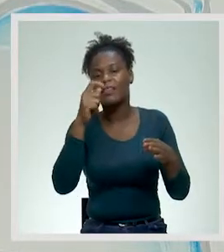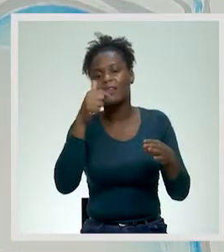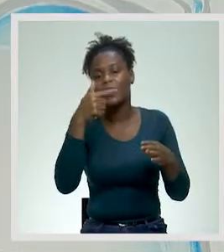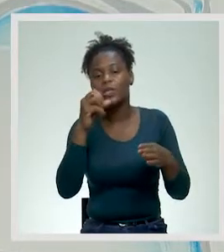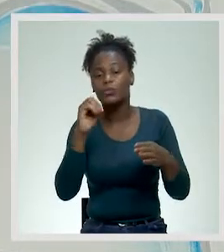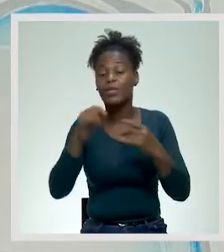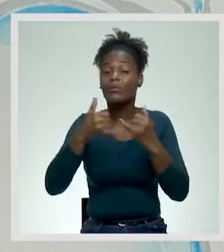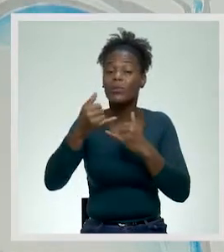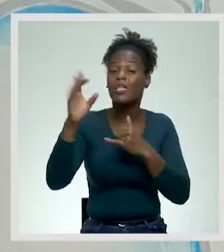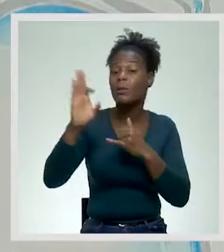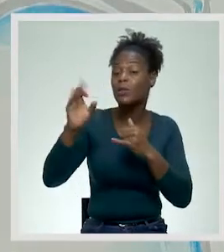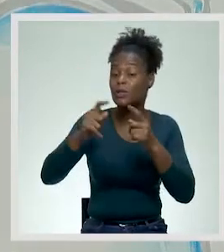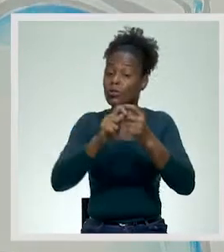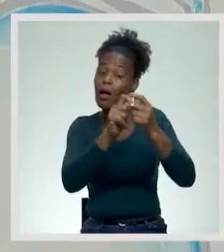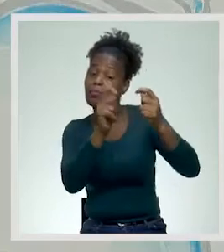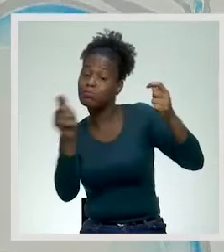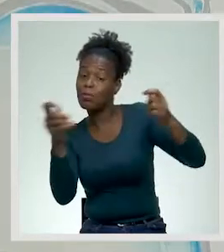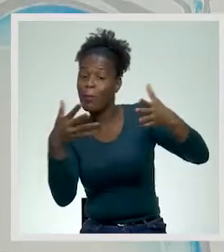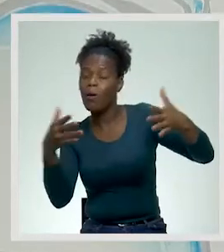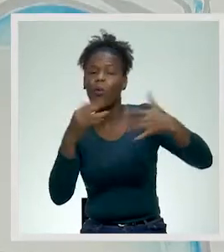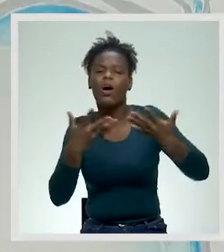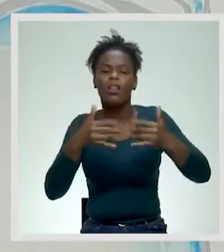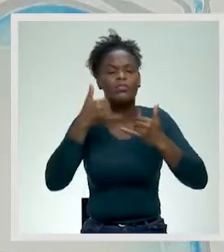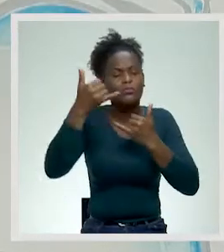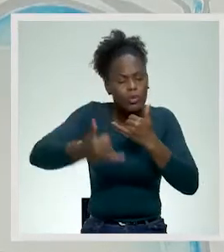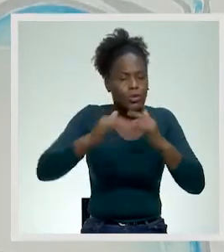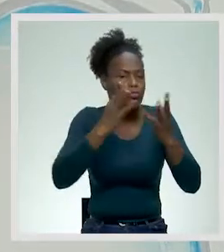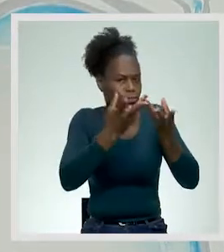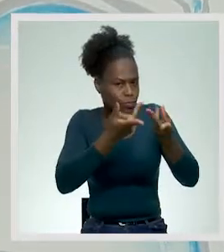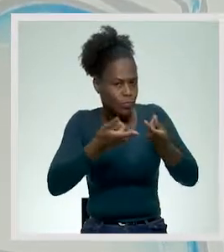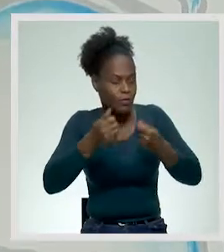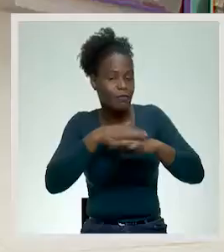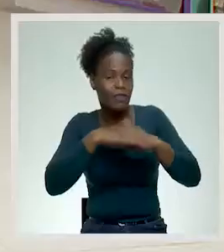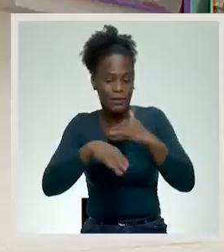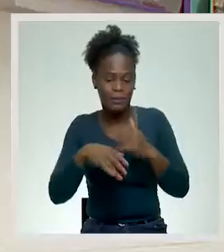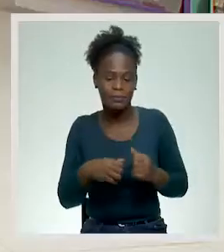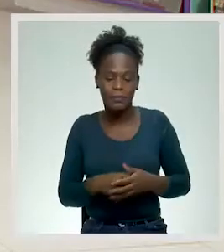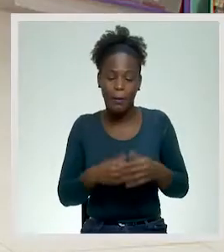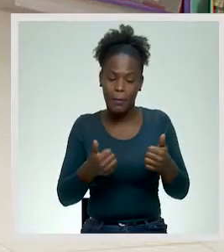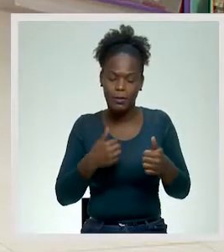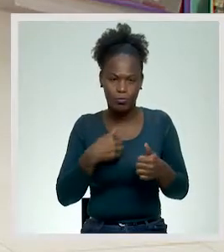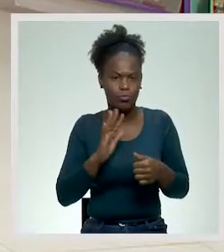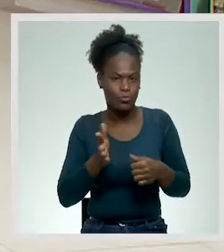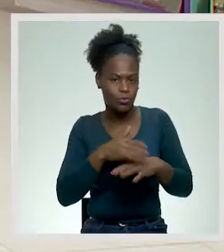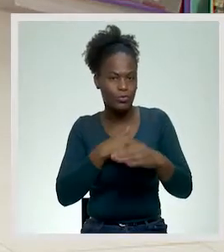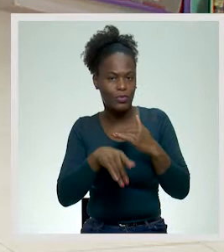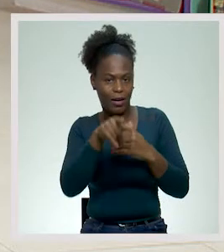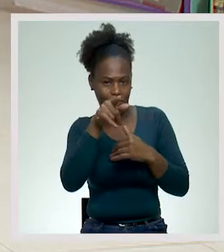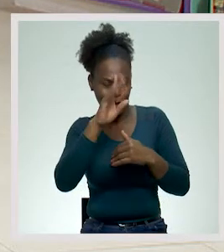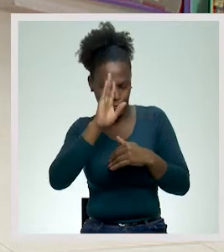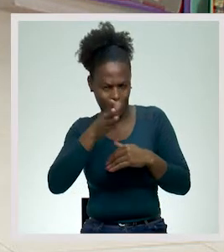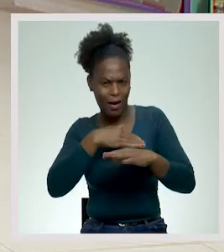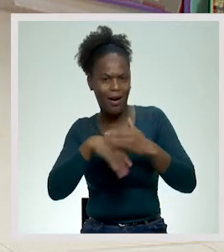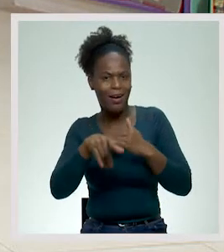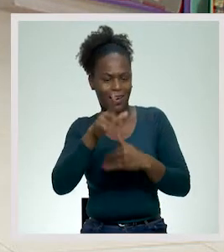e só depois resolveram, ok? Certo? Bem, eu já resolvi, aliás, vocês já